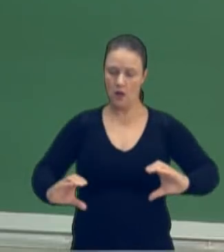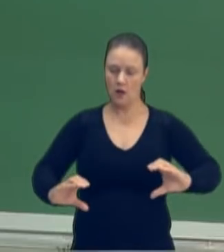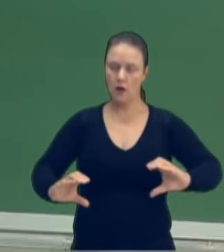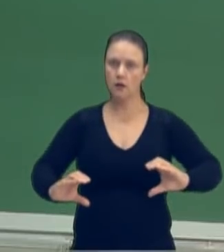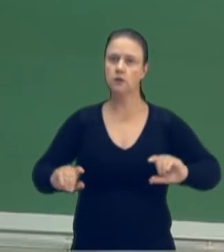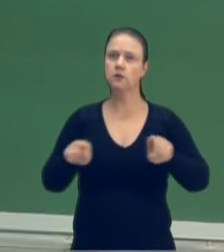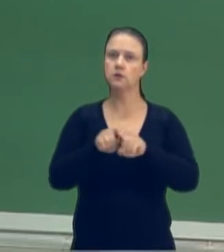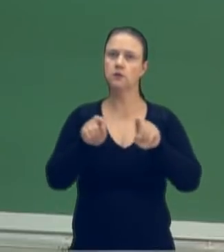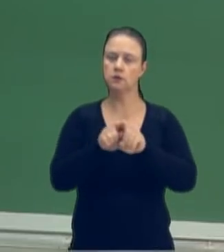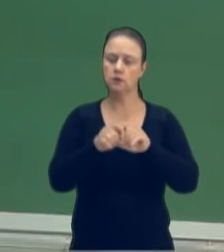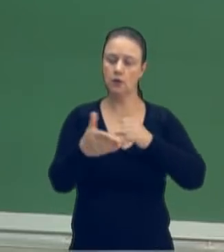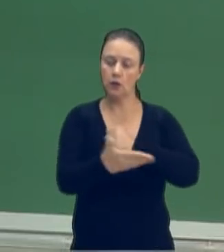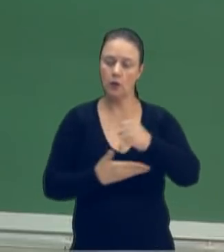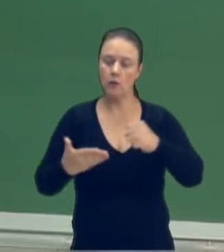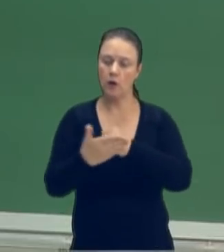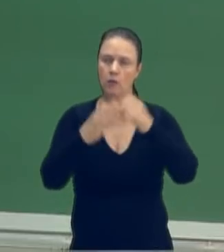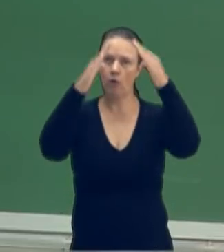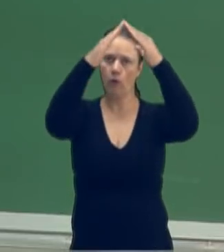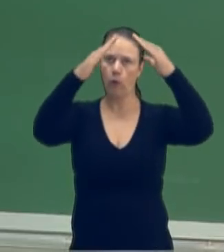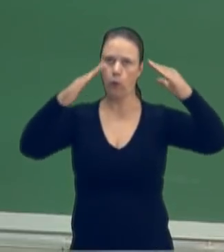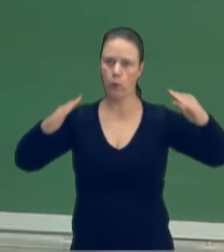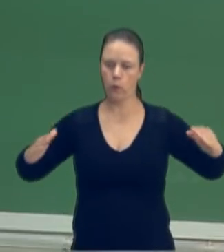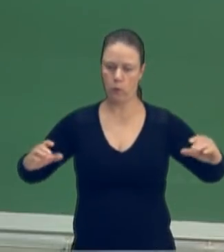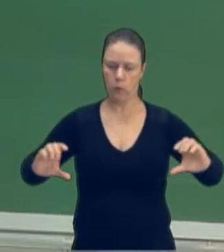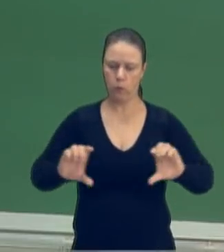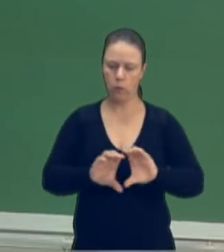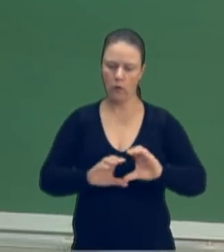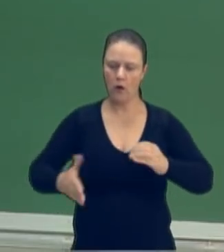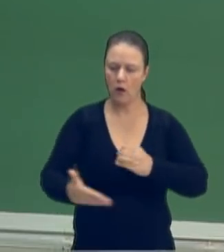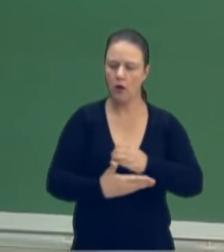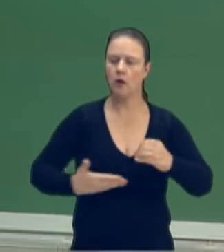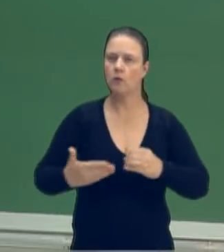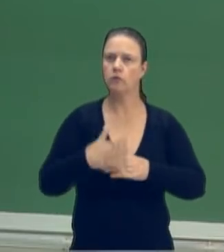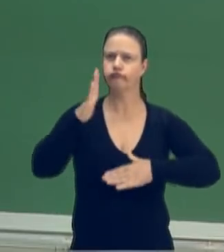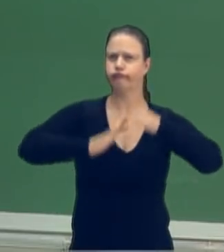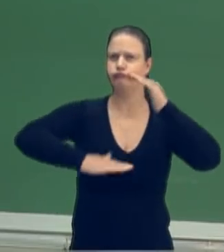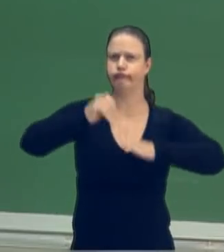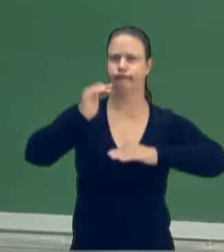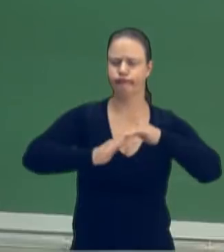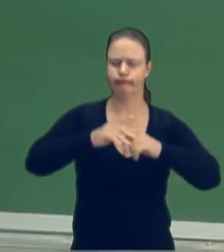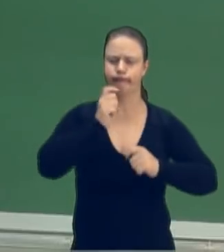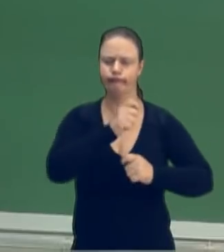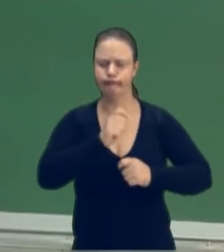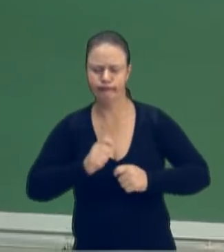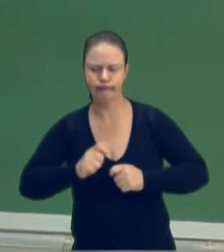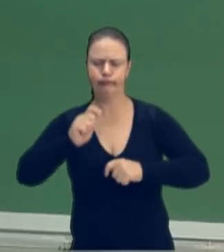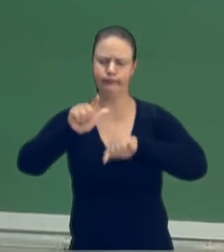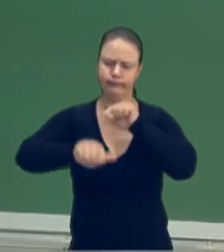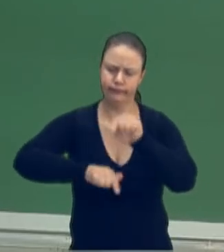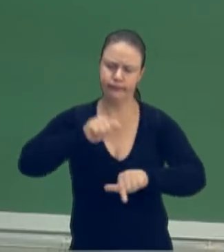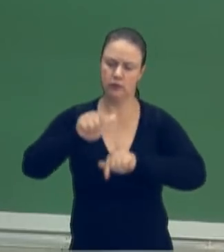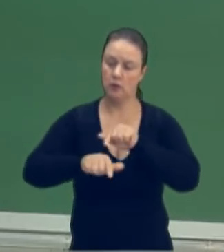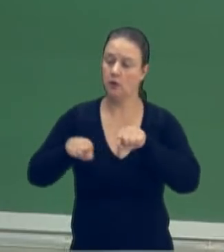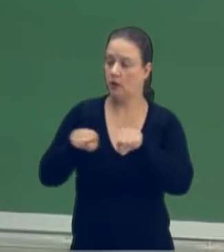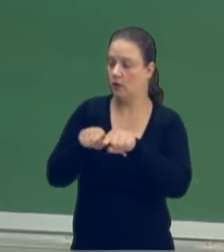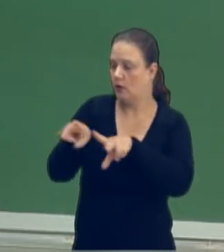espécie de uma base dessa pirâmide, os trabalhadores livres, artesãos, cidade, camponeses, agricultura,